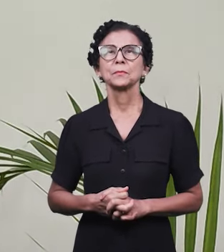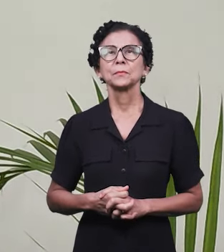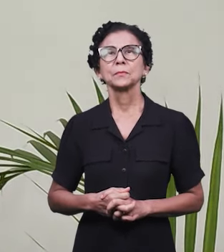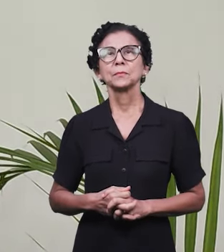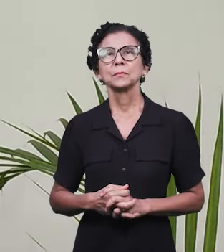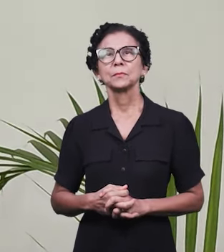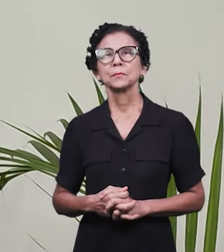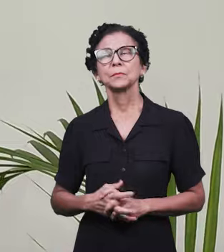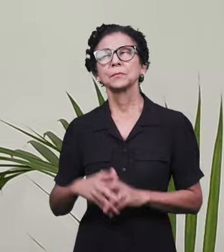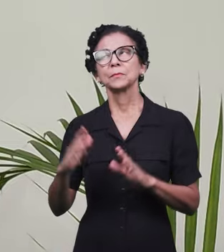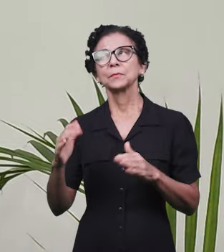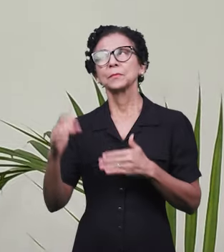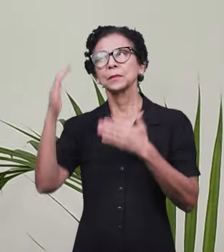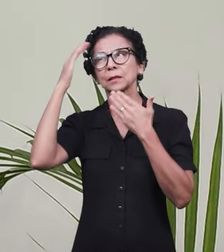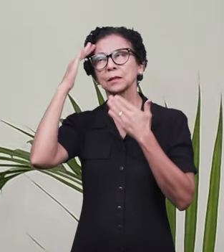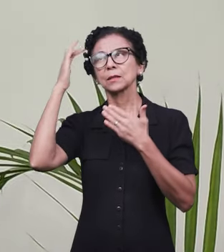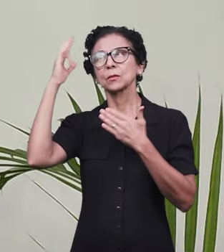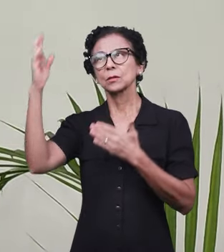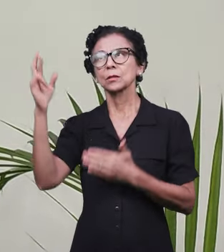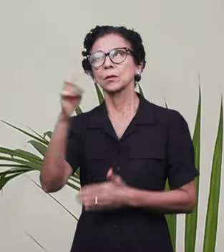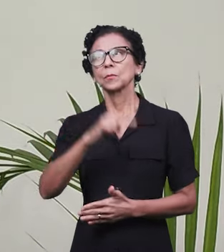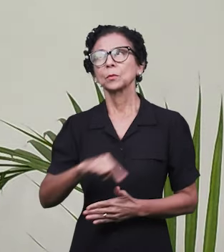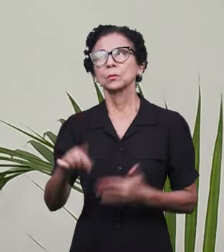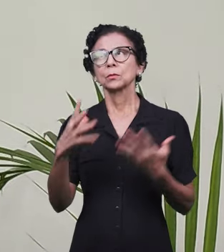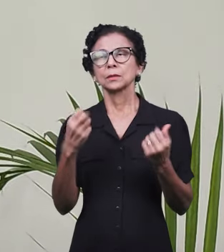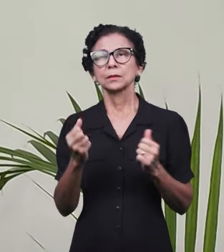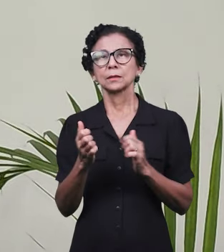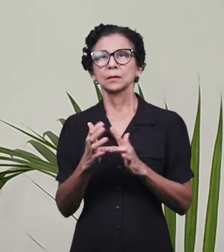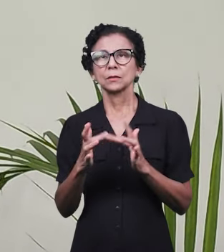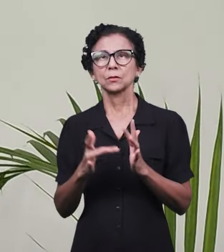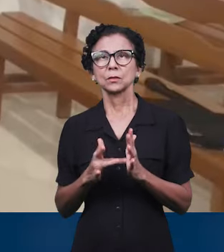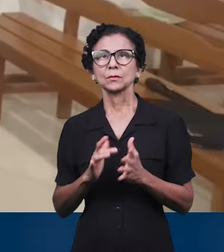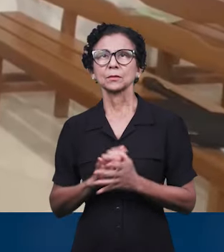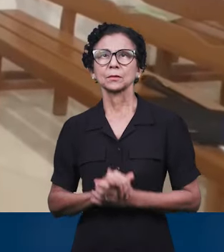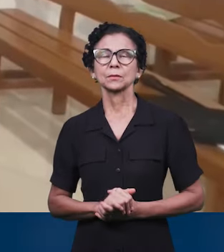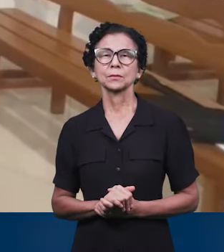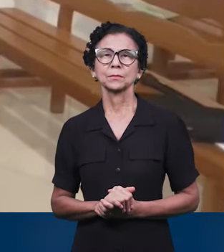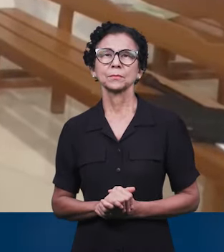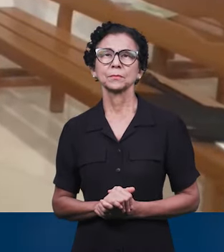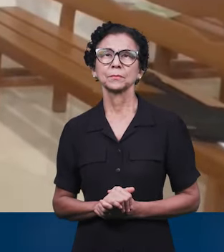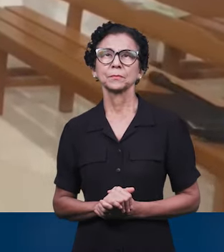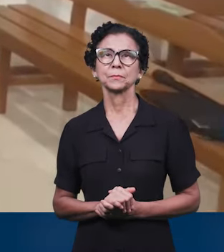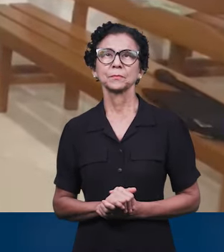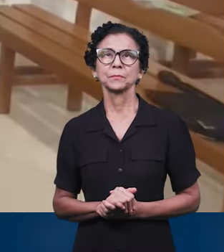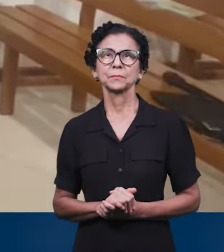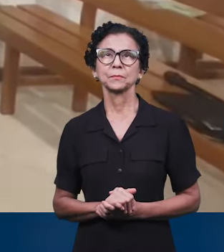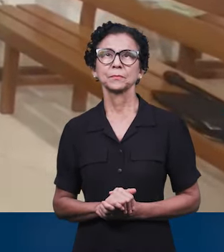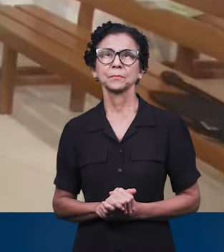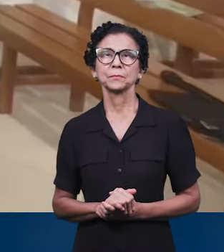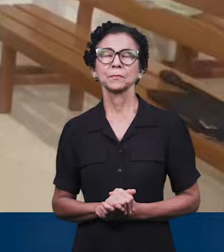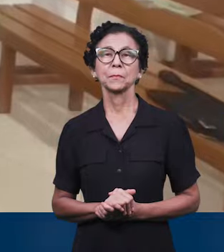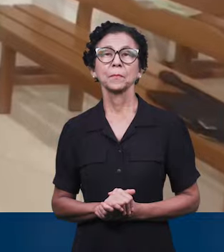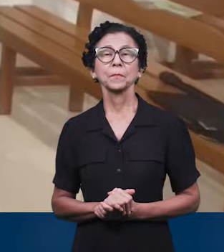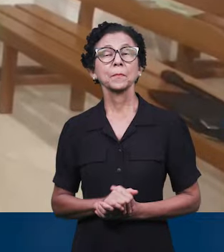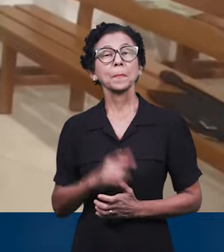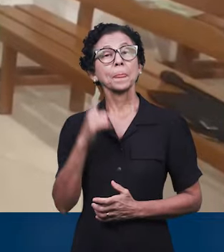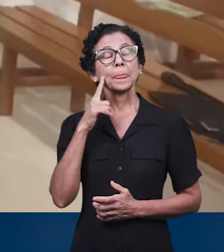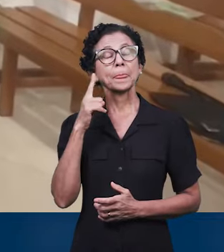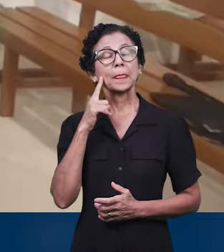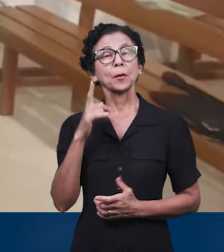que puderam realizar uma caravana de assistência juntamente com os jovens. Saudamos a todos os irmãos do